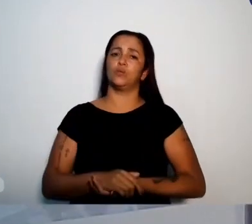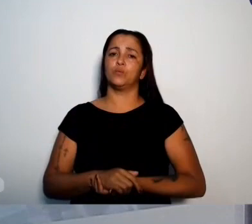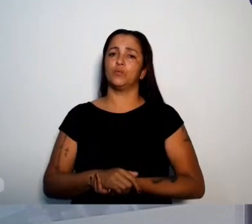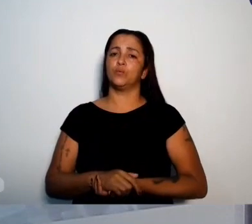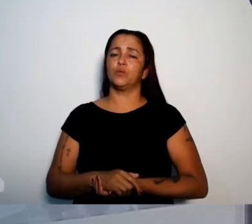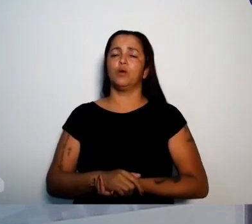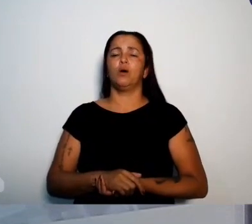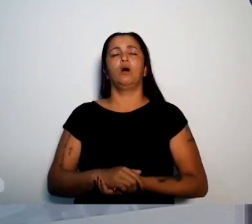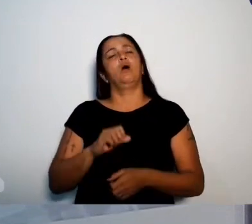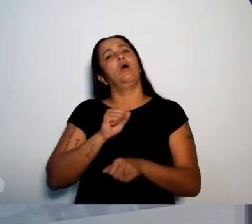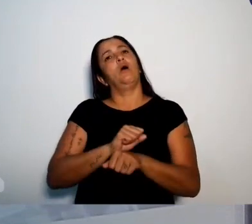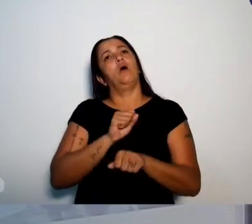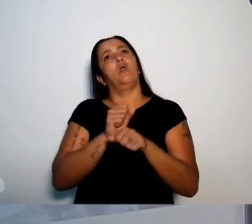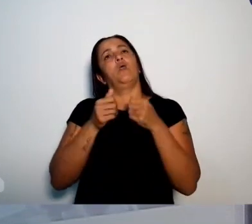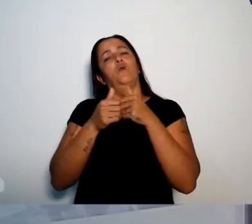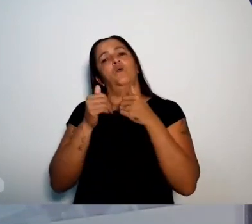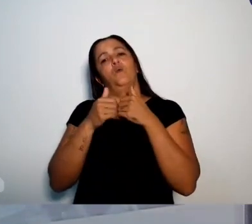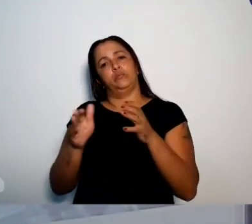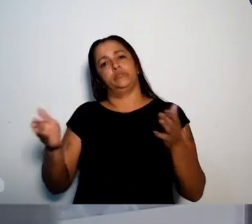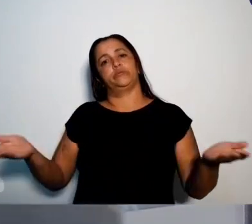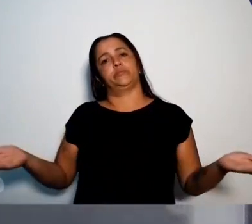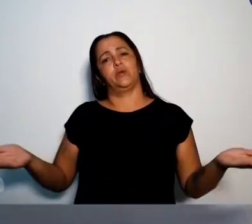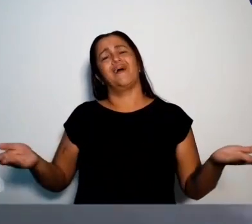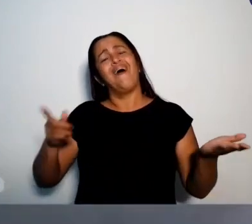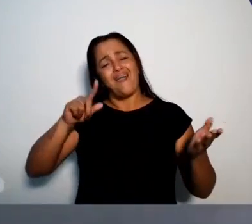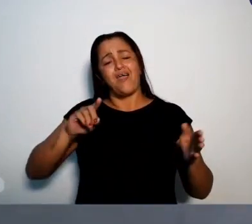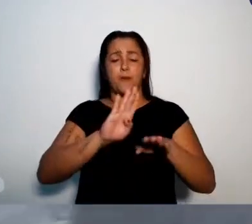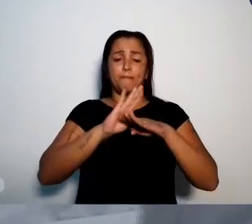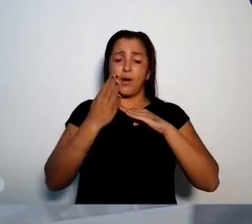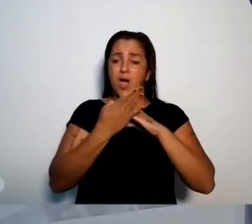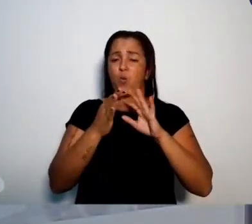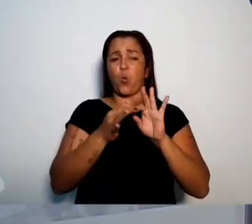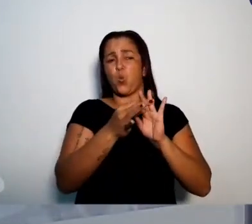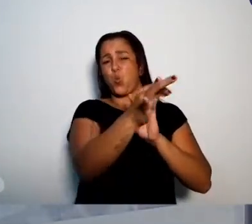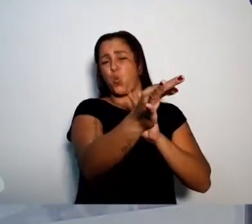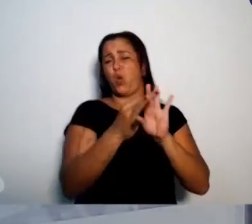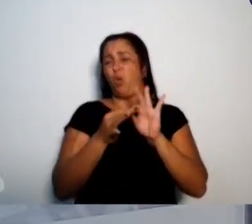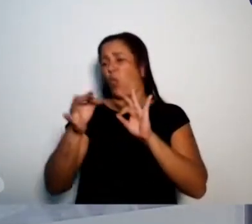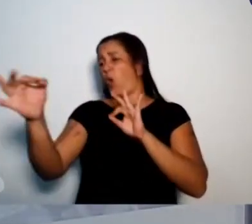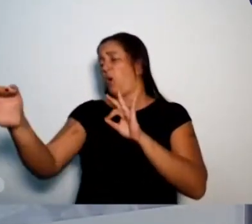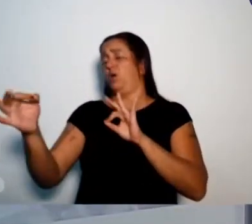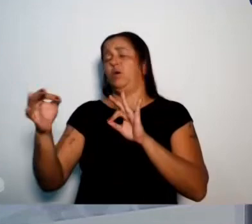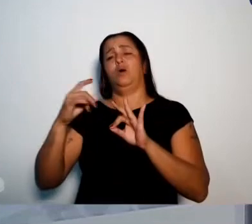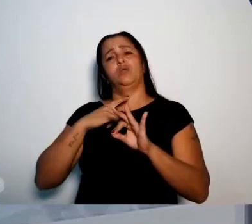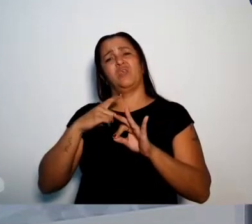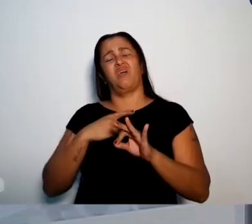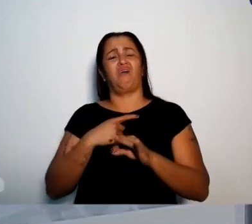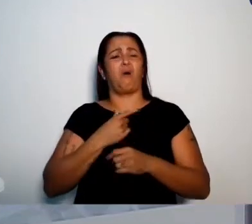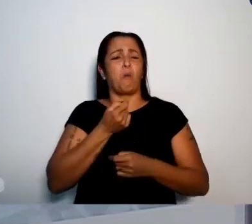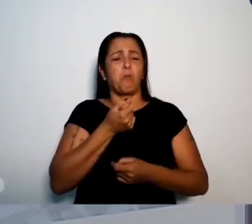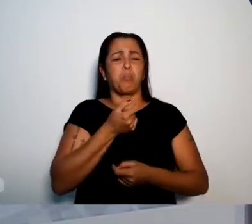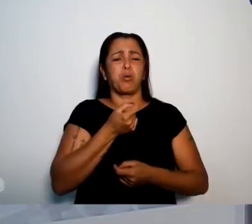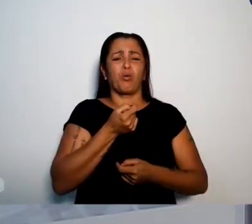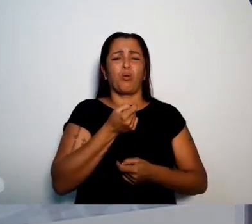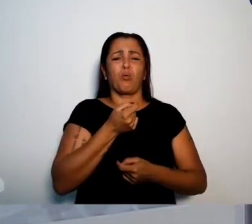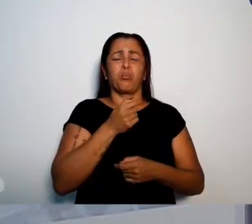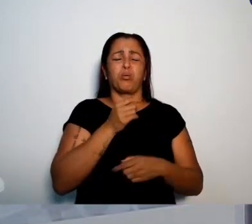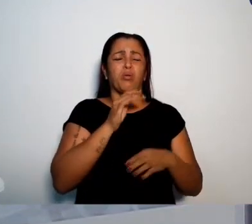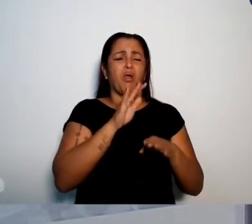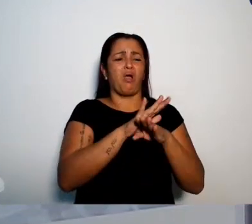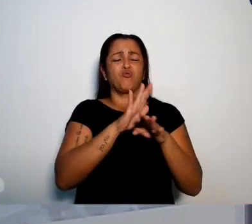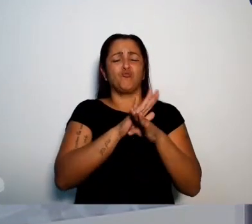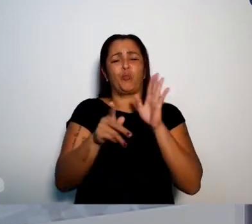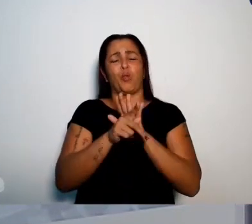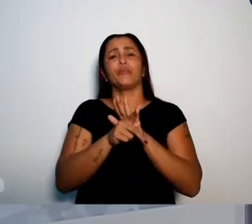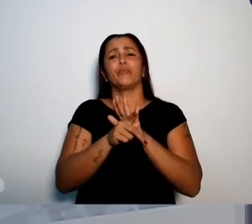transporte coletivo. E são bairros mais afastados que recebem muito pouca melhoria do poder público. Também paga